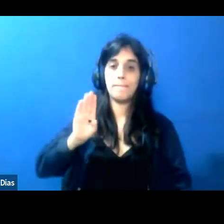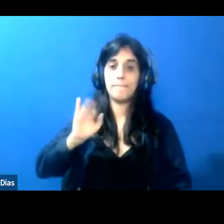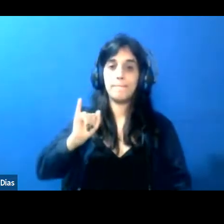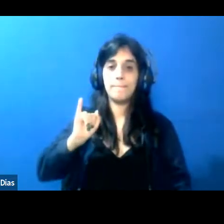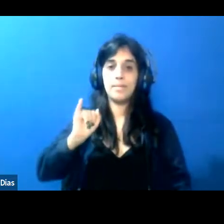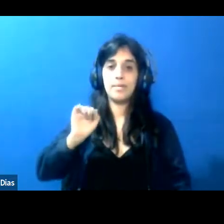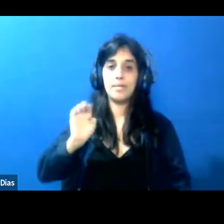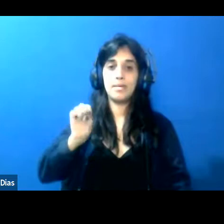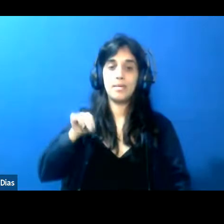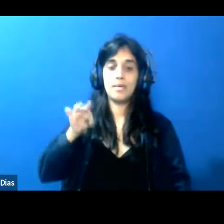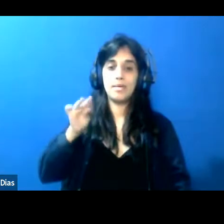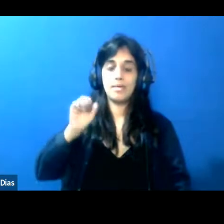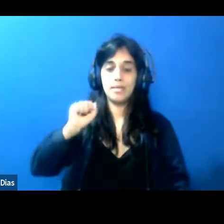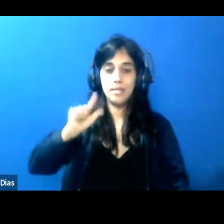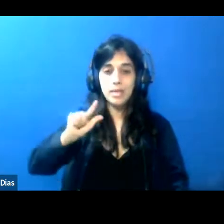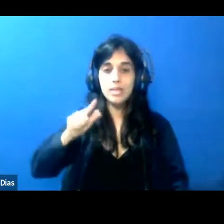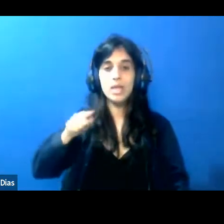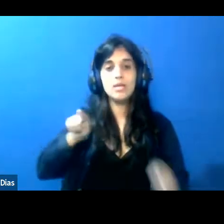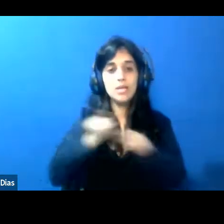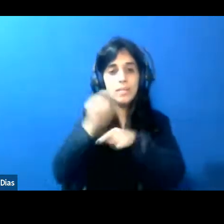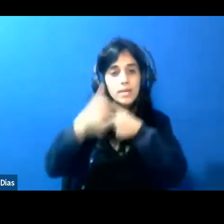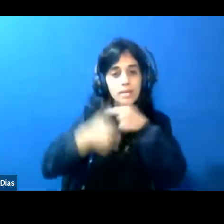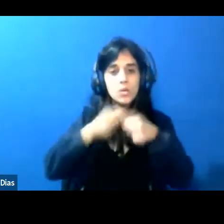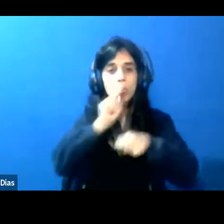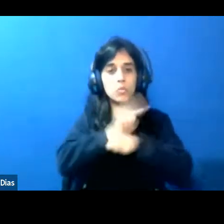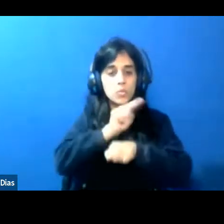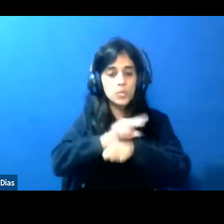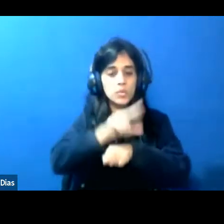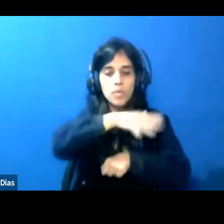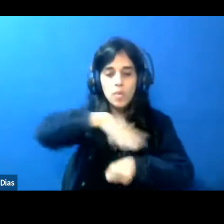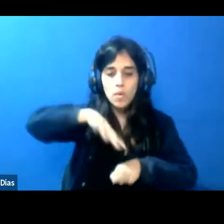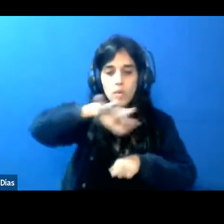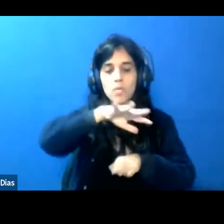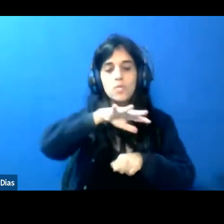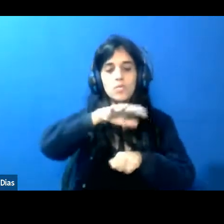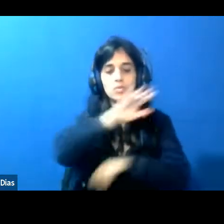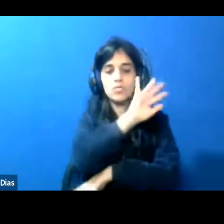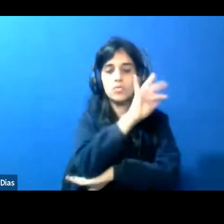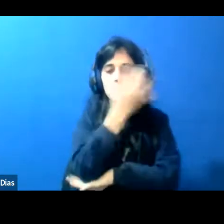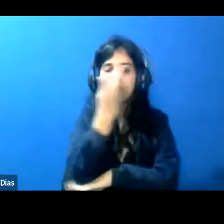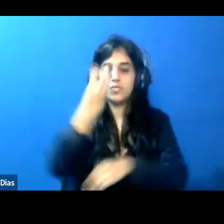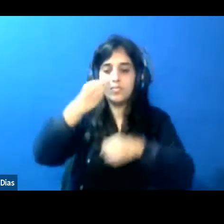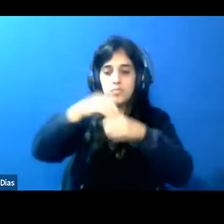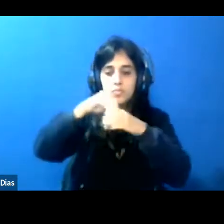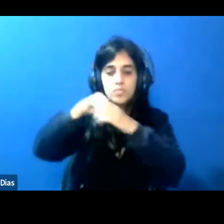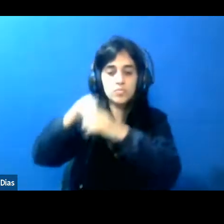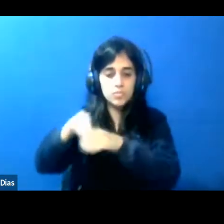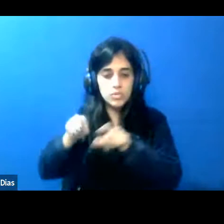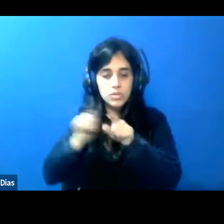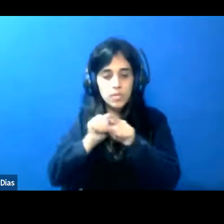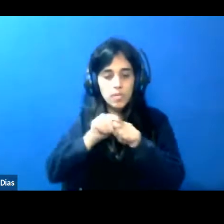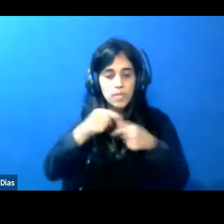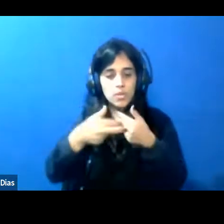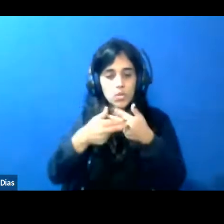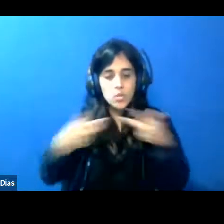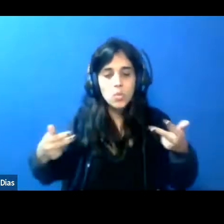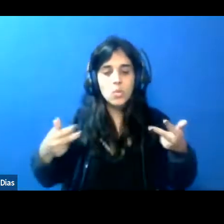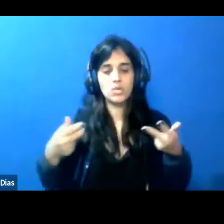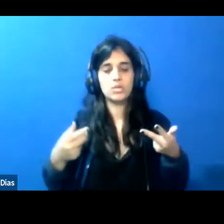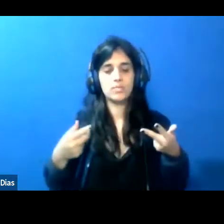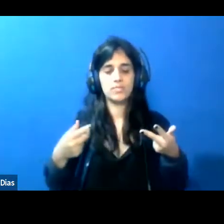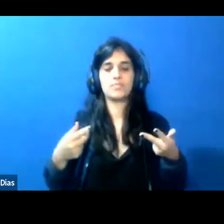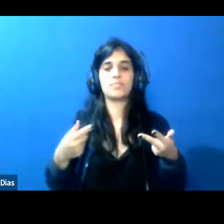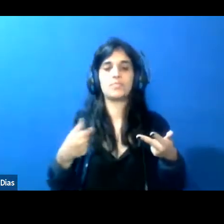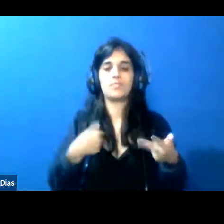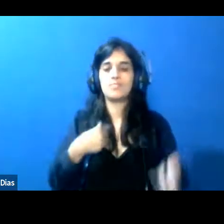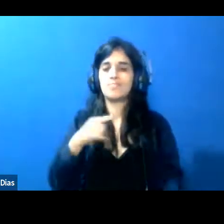da proteção do território, do reflorestamento, da agroecologia. Eu sou